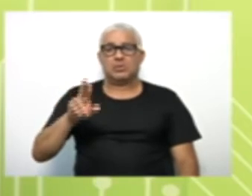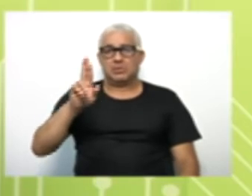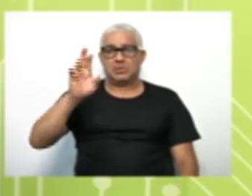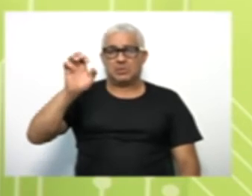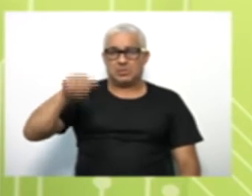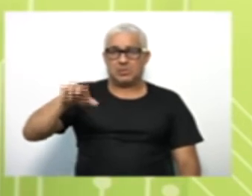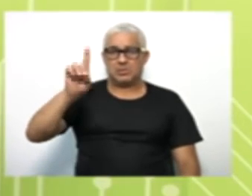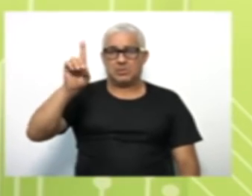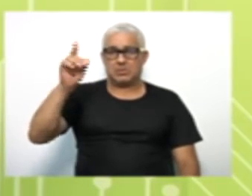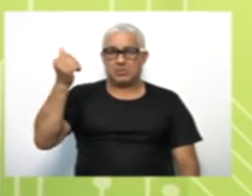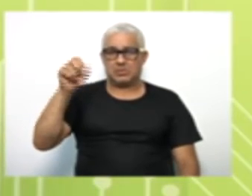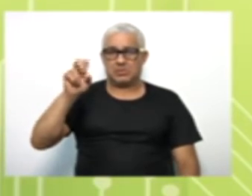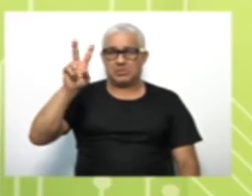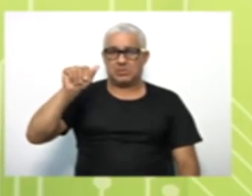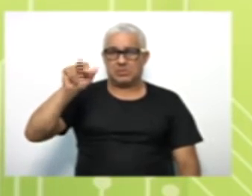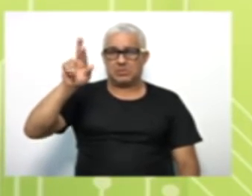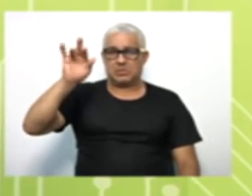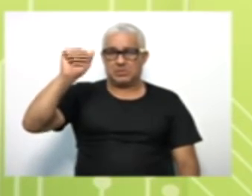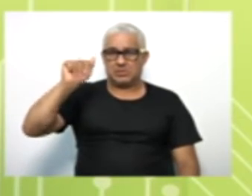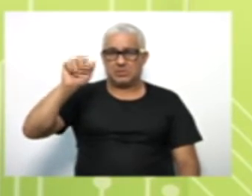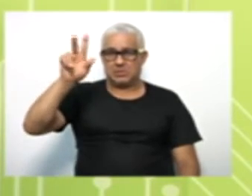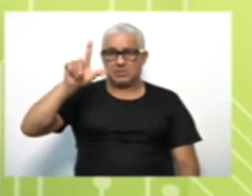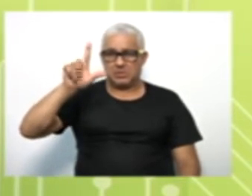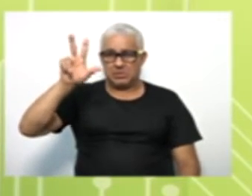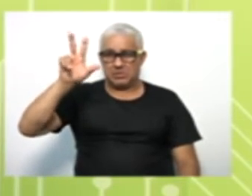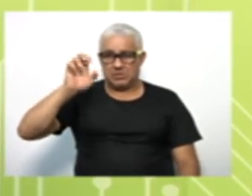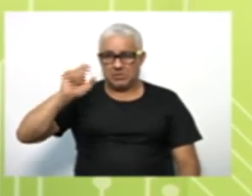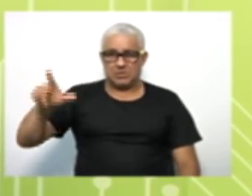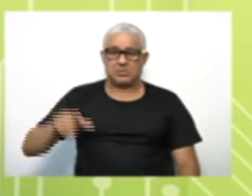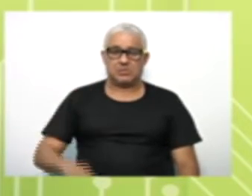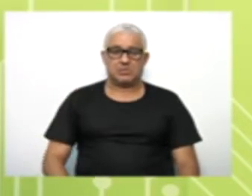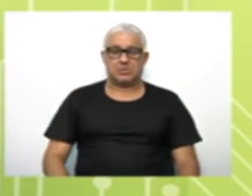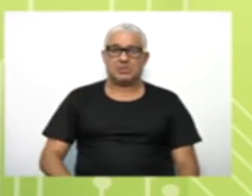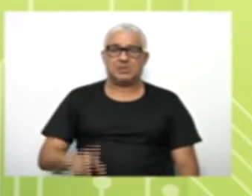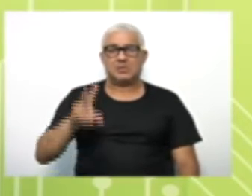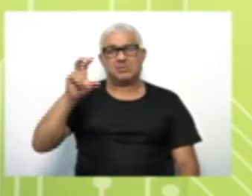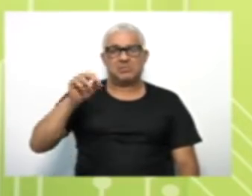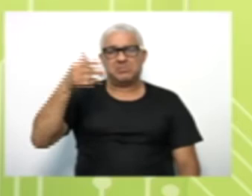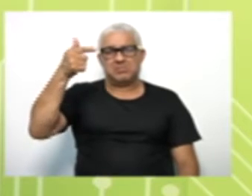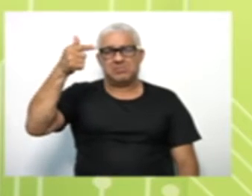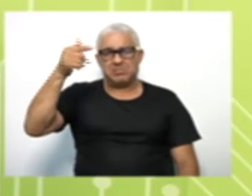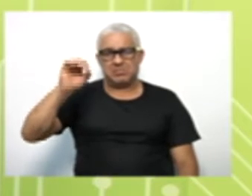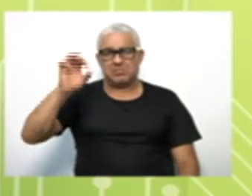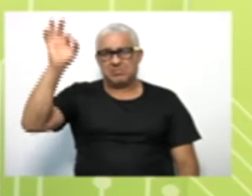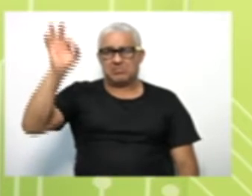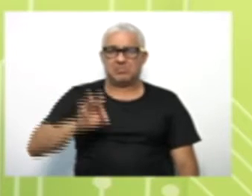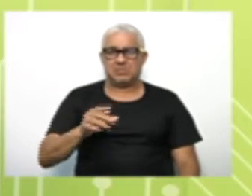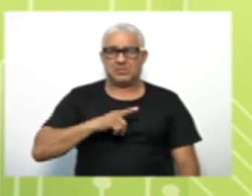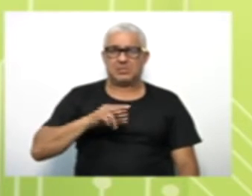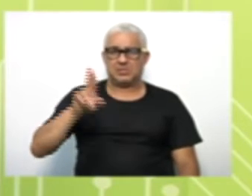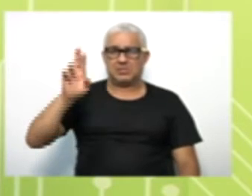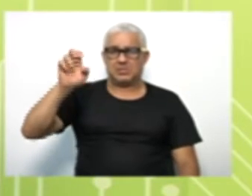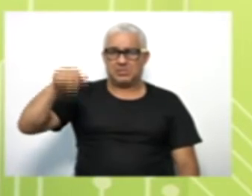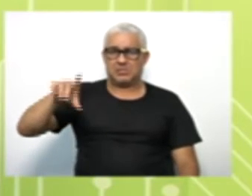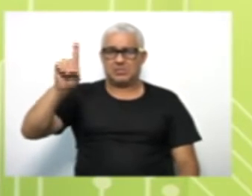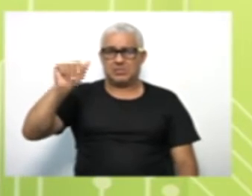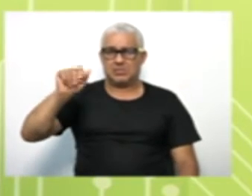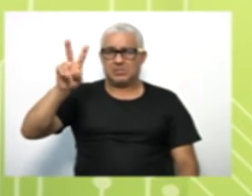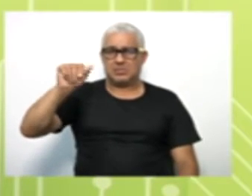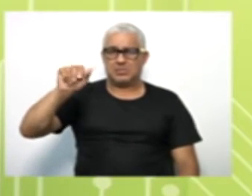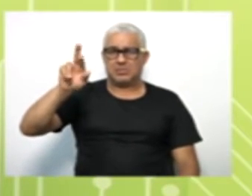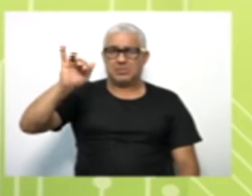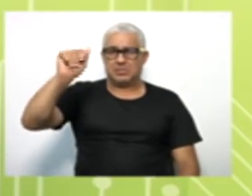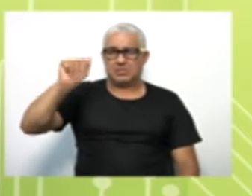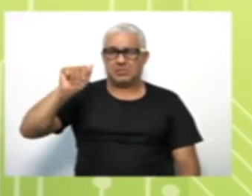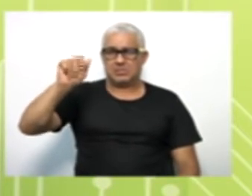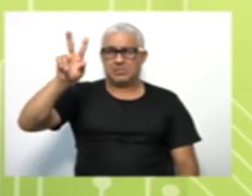tendente ao risco, que é o arrojado, mais de 50%, 60%, 70% é em renda variável e uma parte em renda